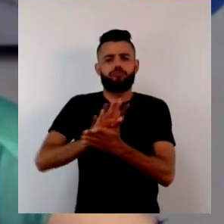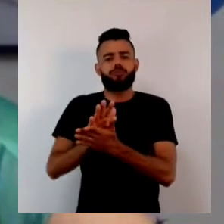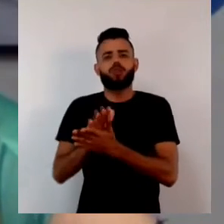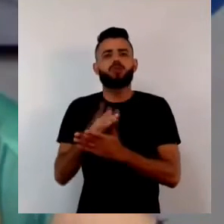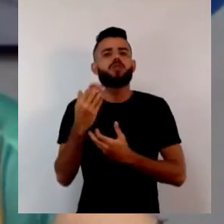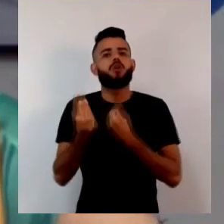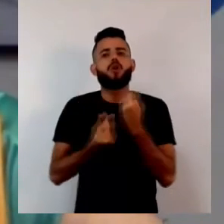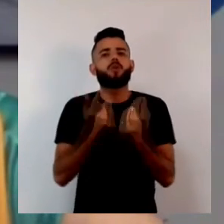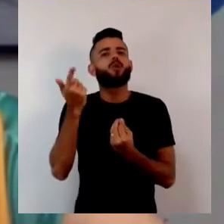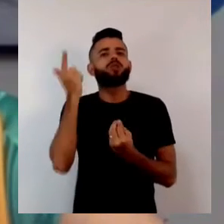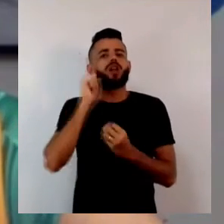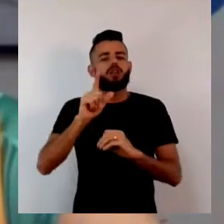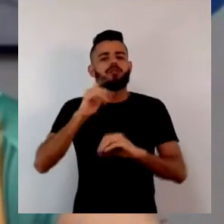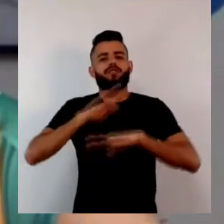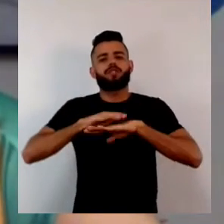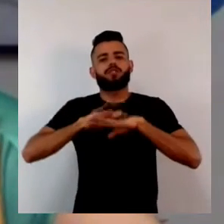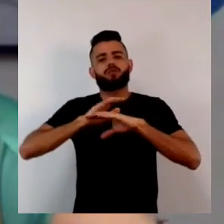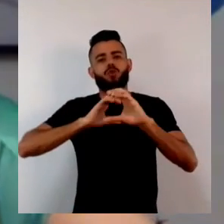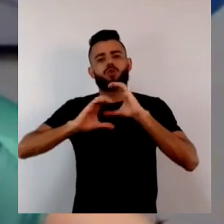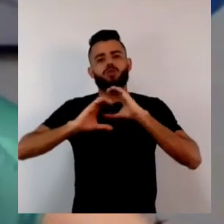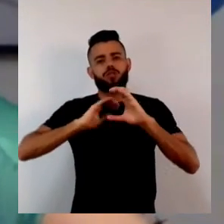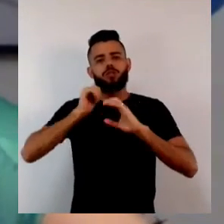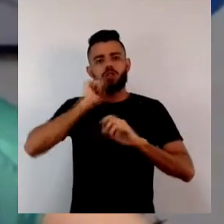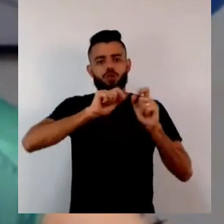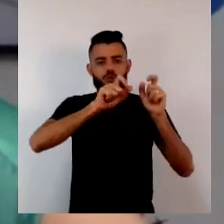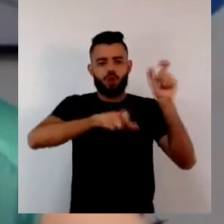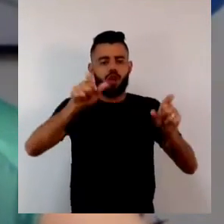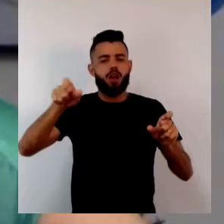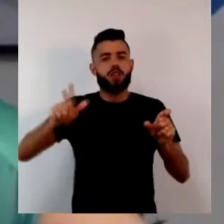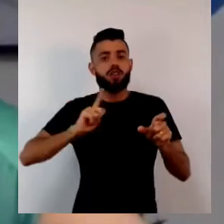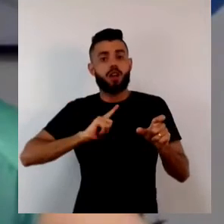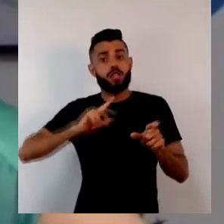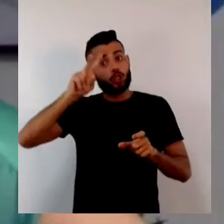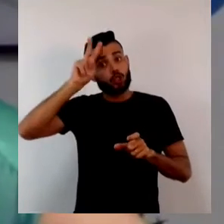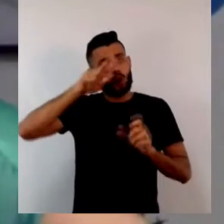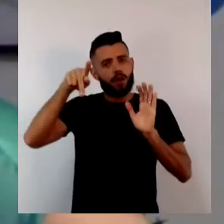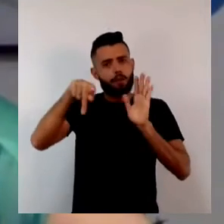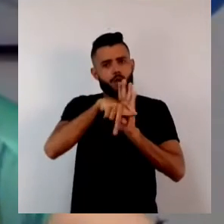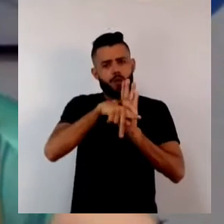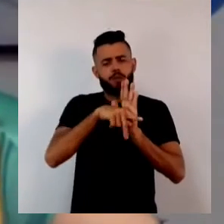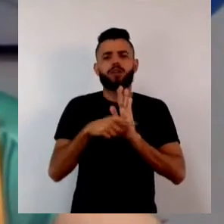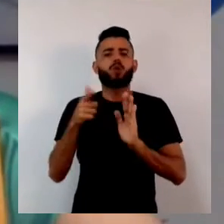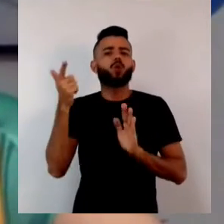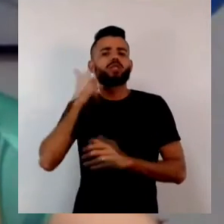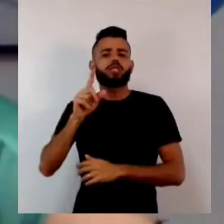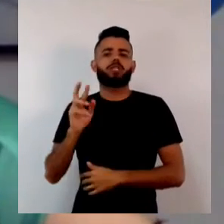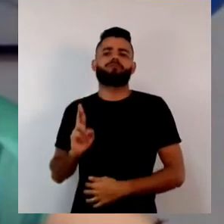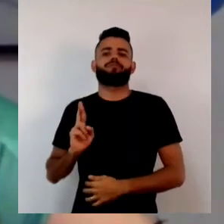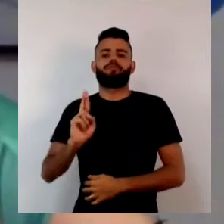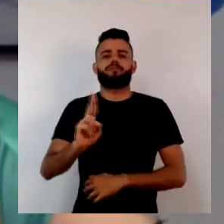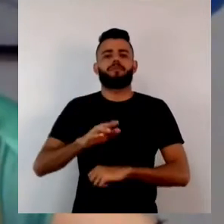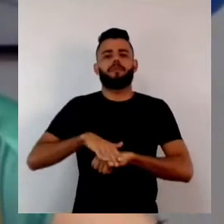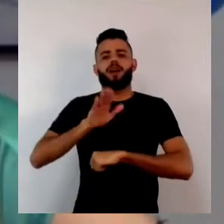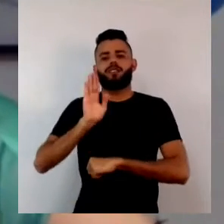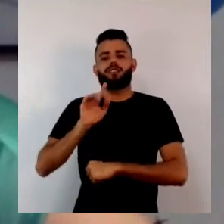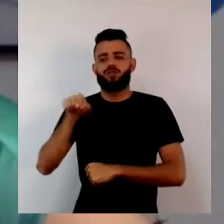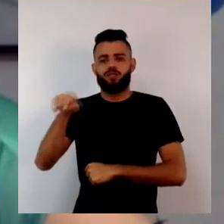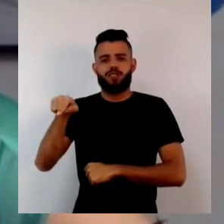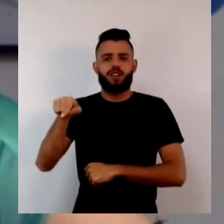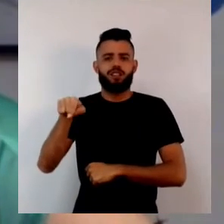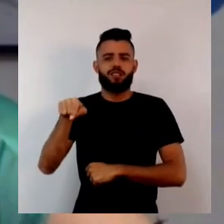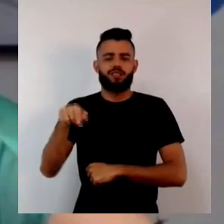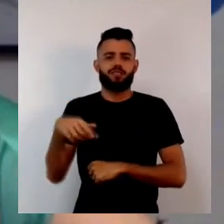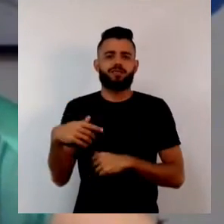essas mulheres contem suas próprias histórias e que seja mais representativa de quem que elas são? Então, a informação me